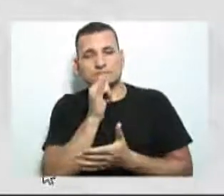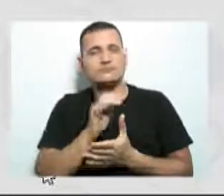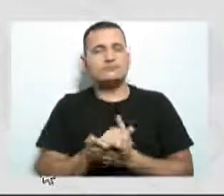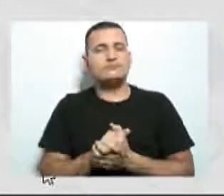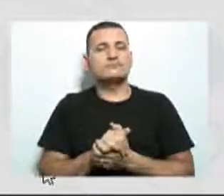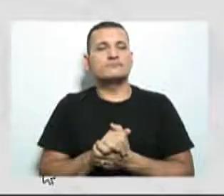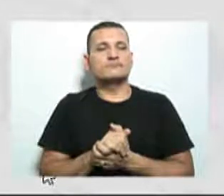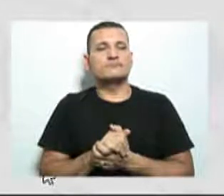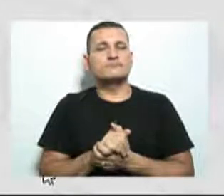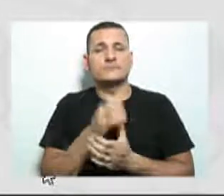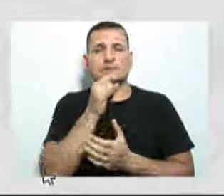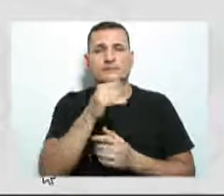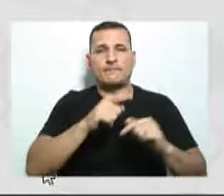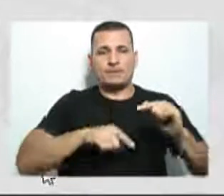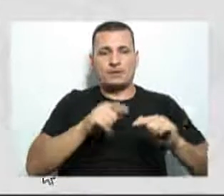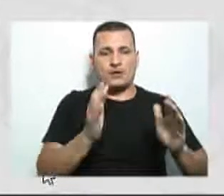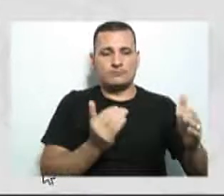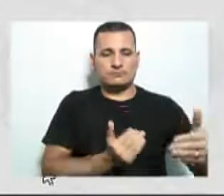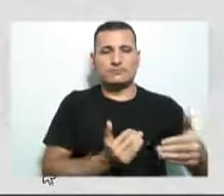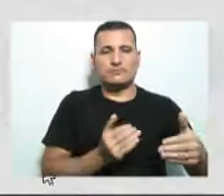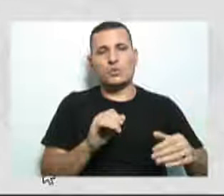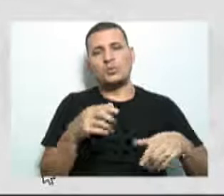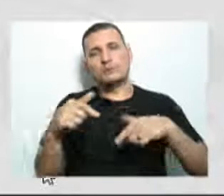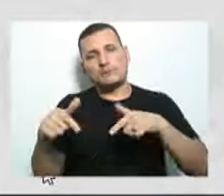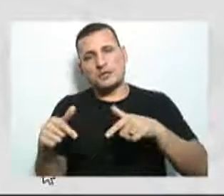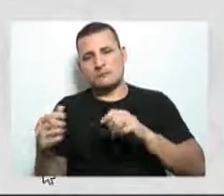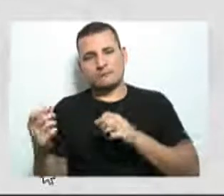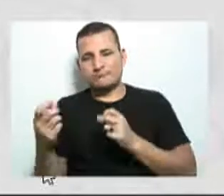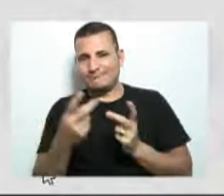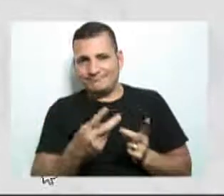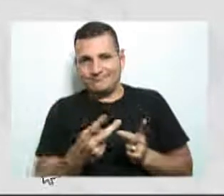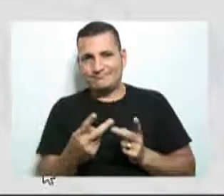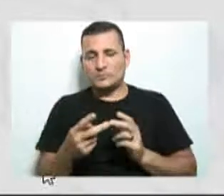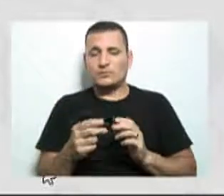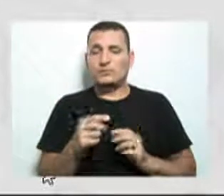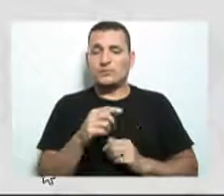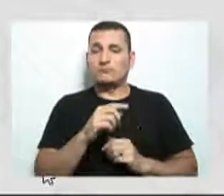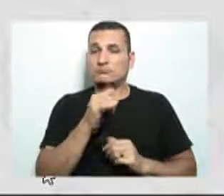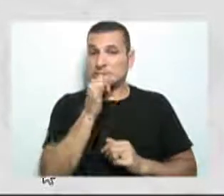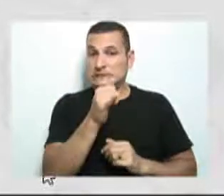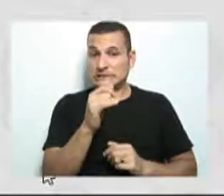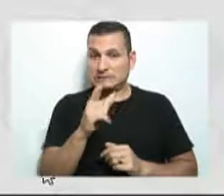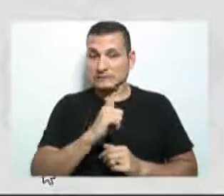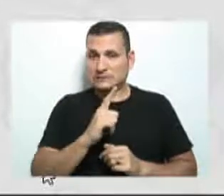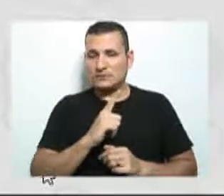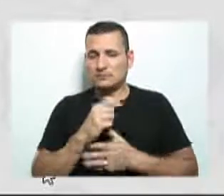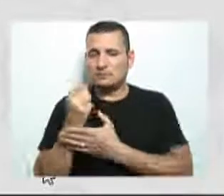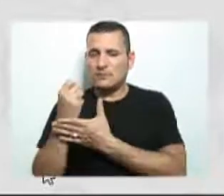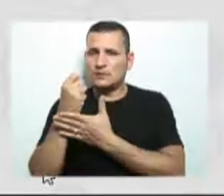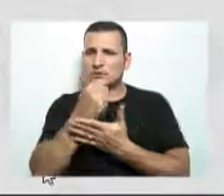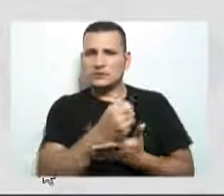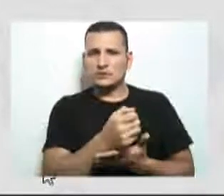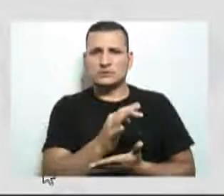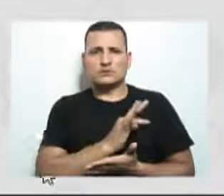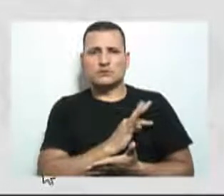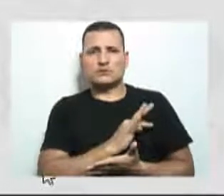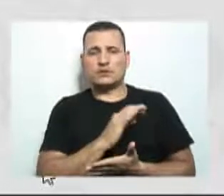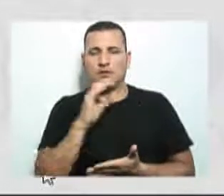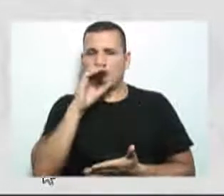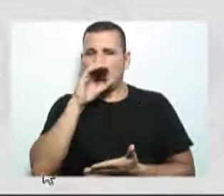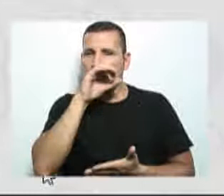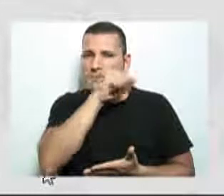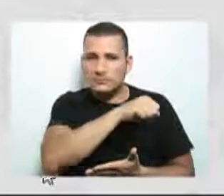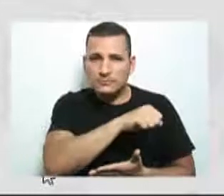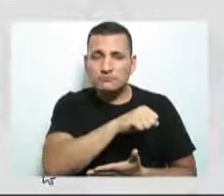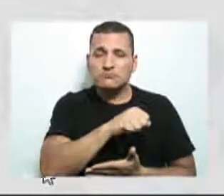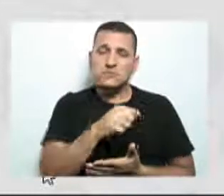problema ocorra com o produto ou serviço prestado, será um grande diferencial e motivo de boas negociações